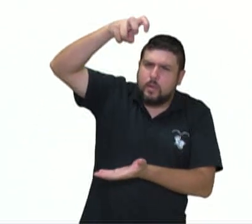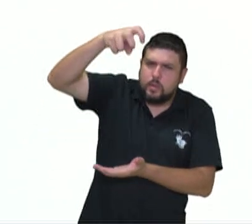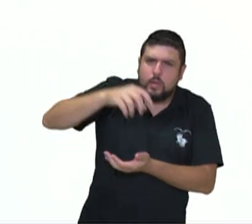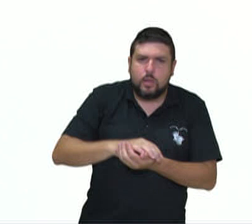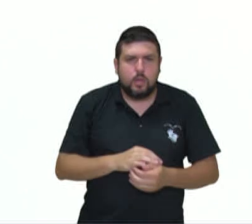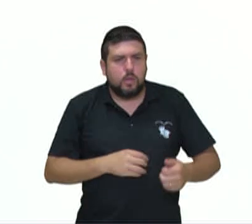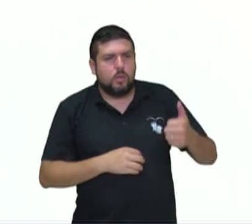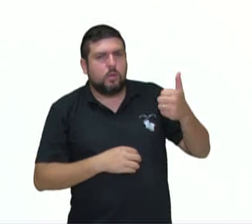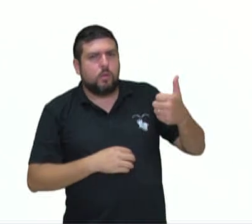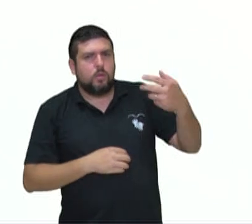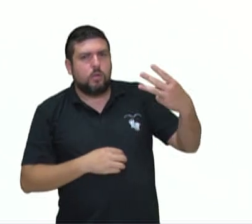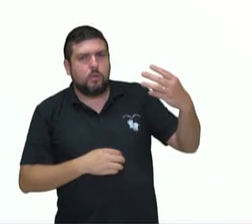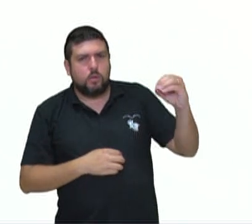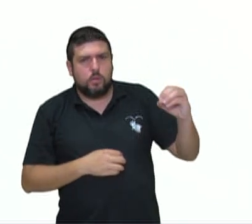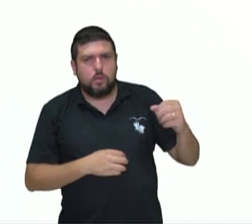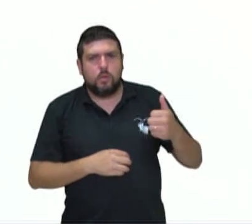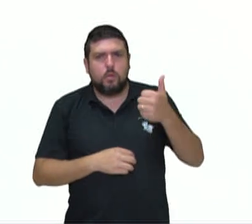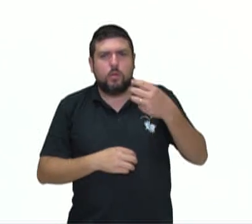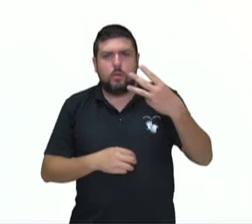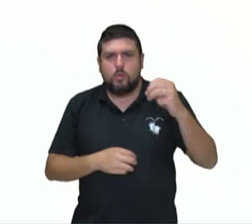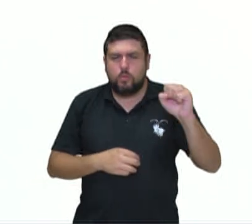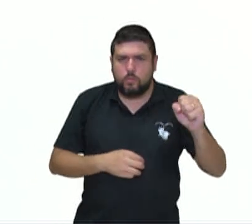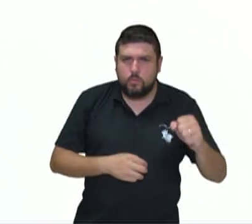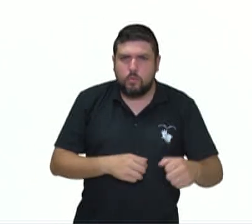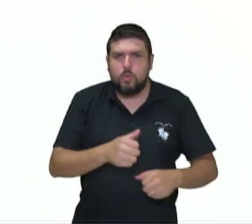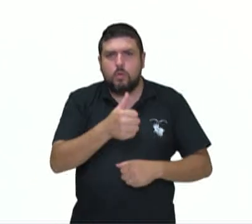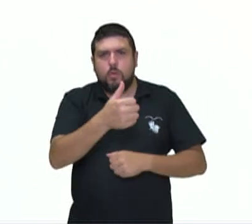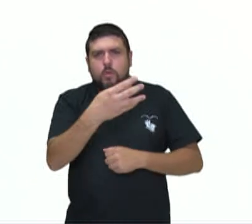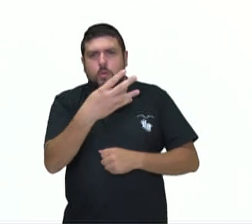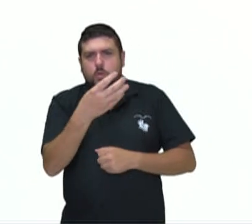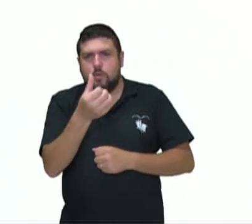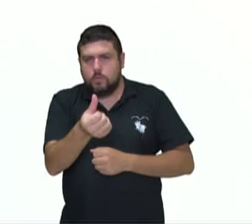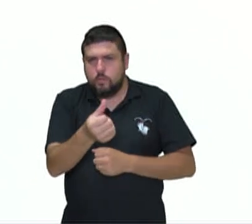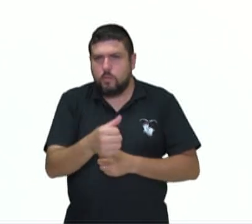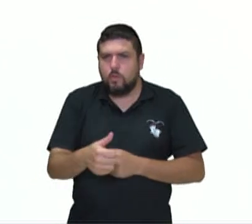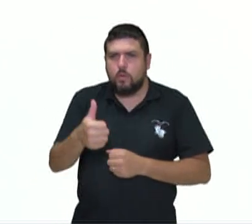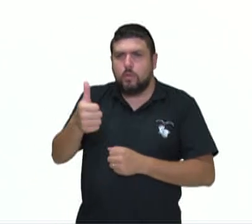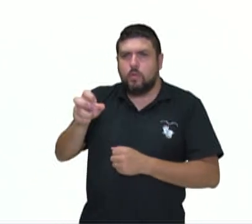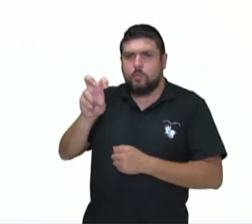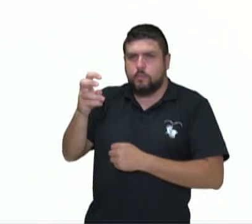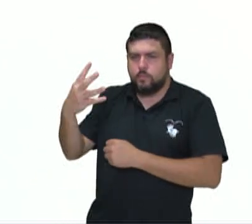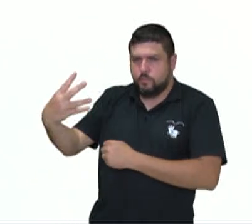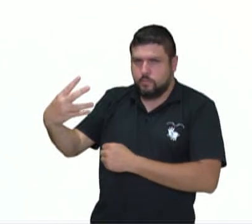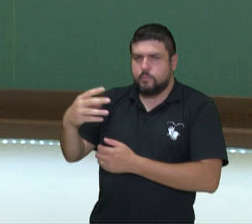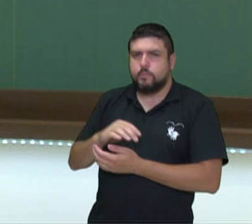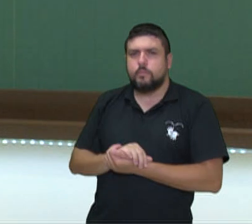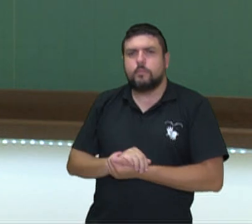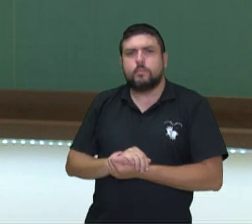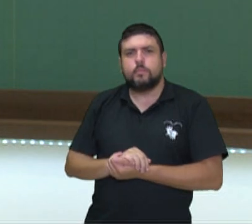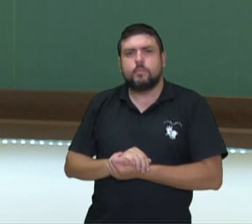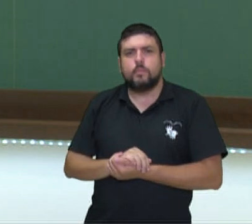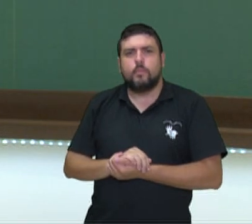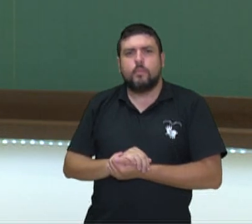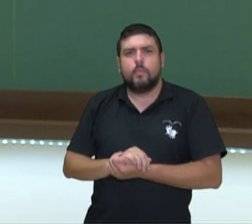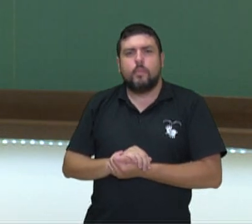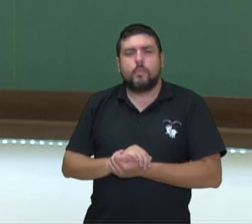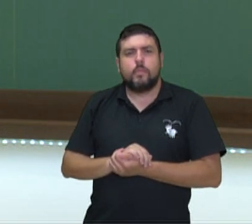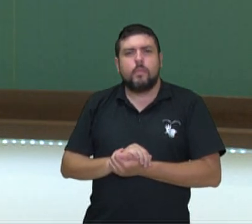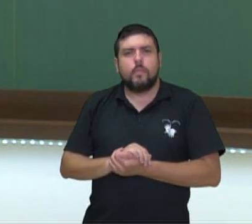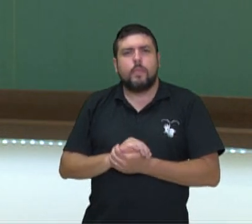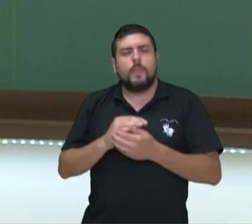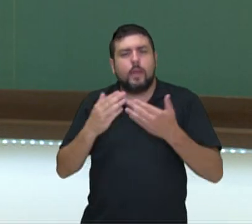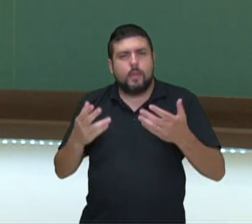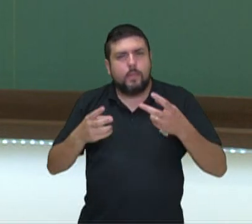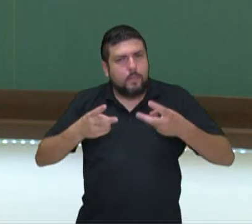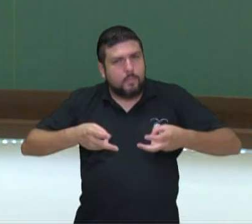130, 138, 146, 154. Então, a contagem do